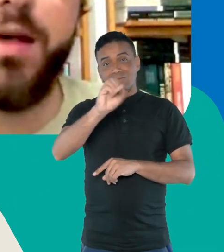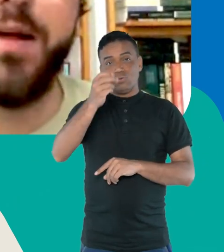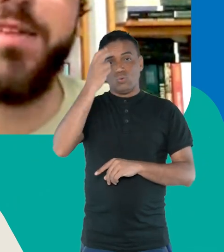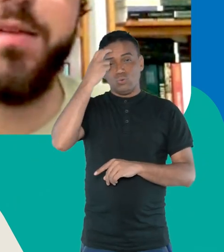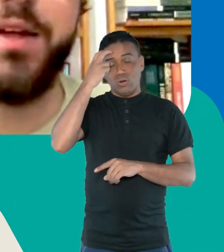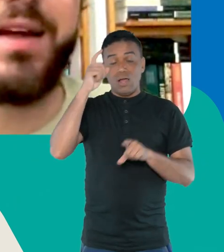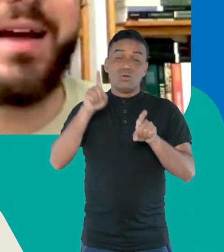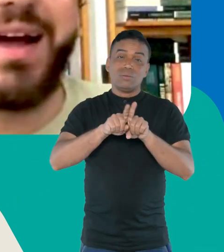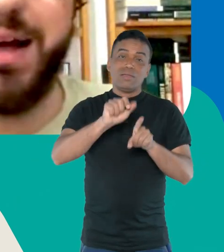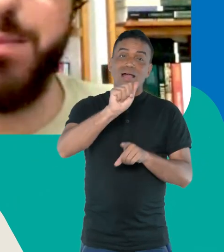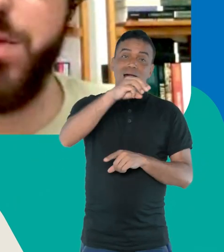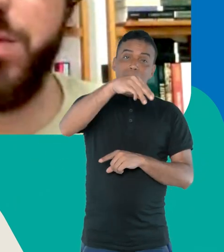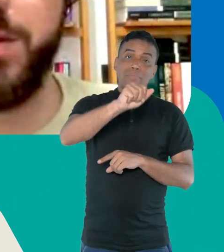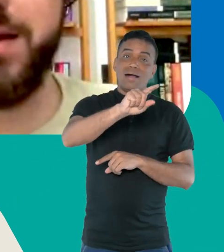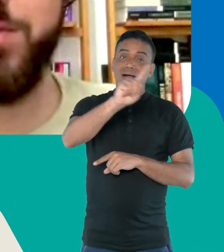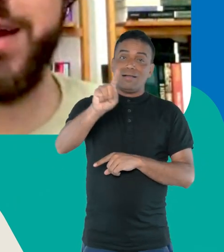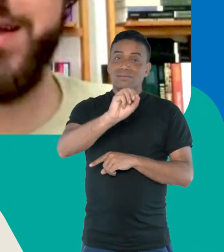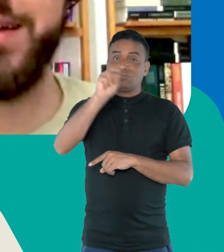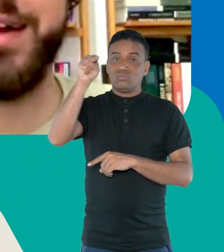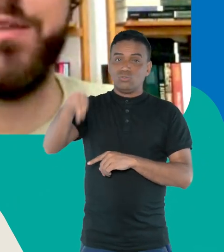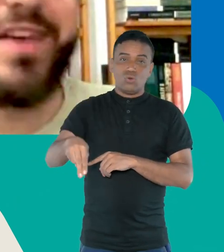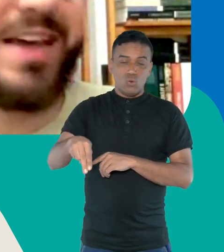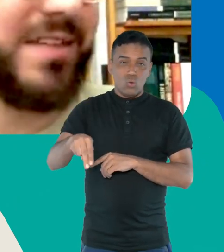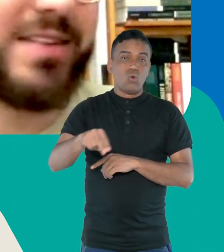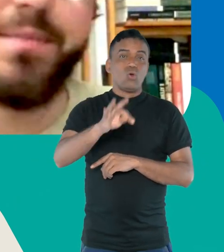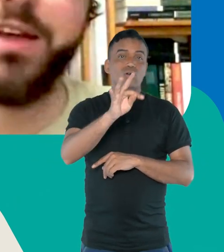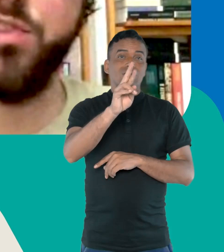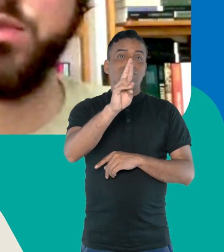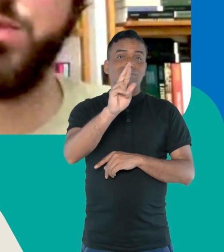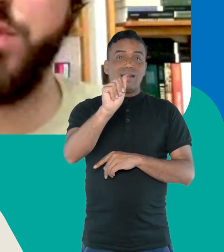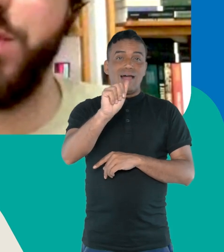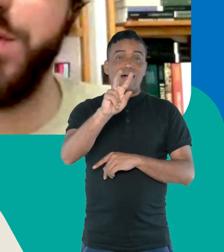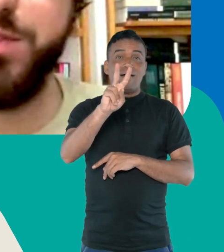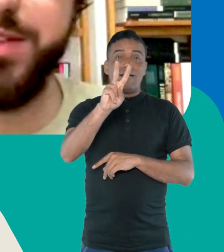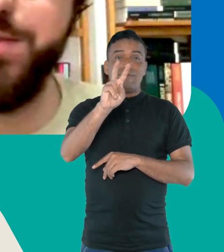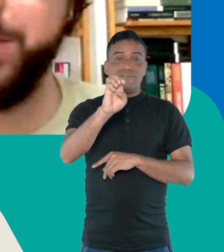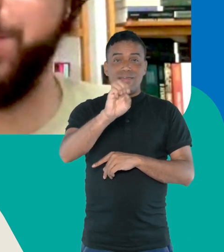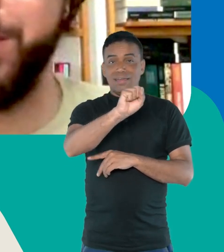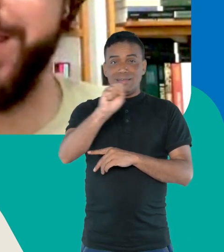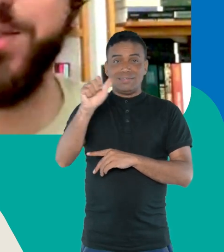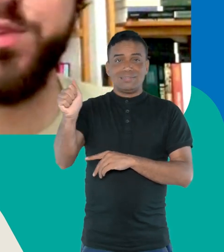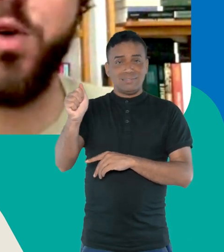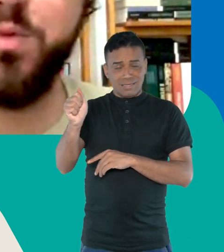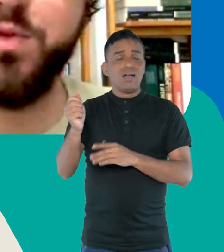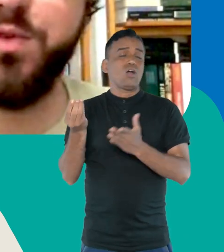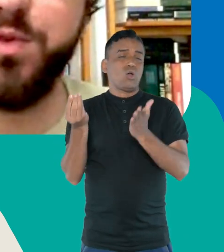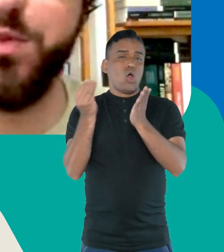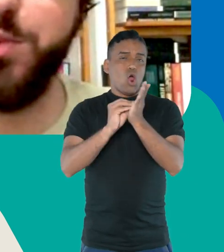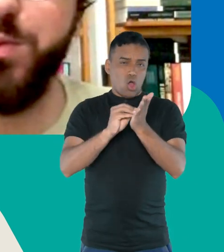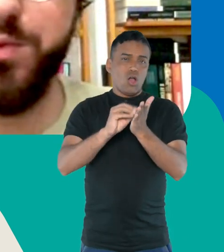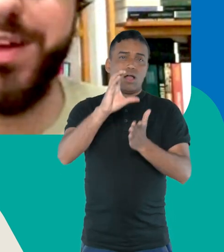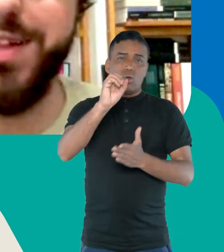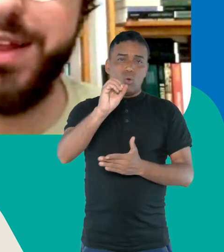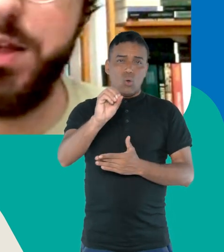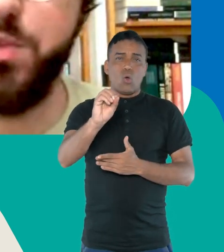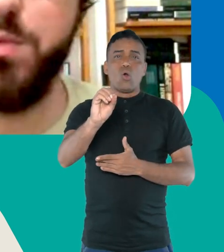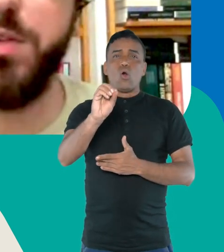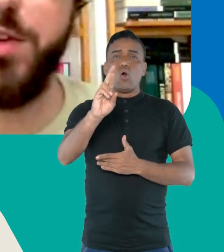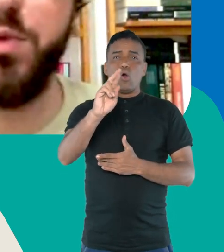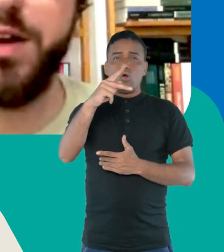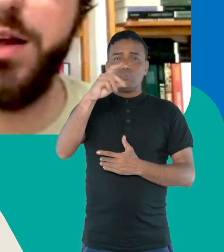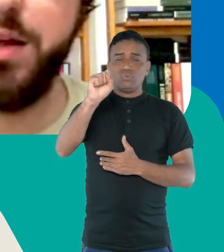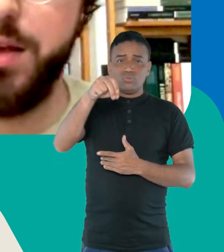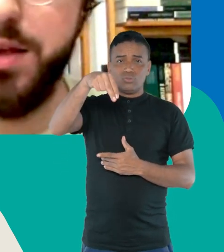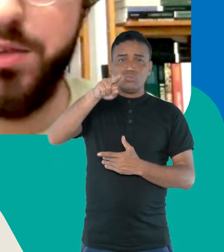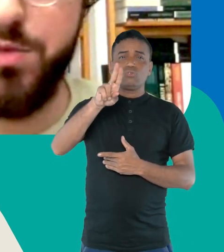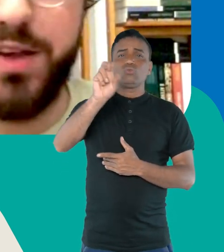Cultural, mas também na Amazon, na Livraria da Travessa, Martins Fontes, enfim, joga aí os Corpos Nus dos Moribundos na internet, que